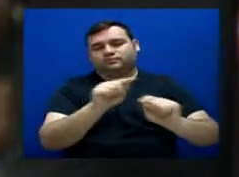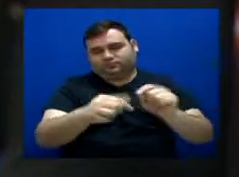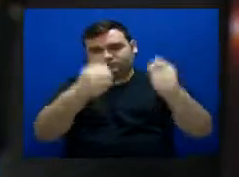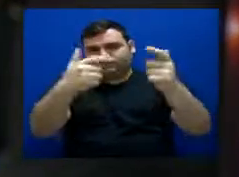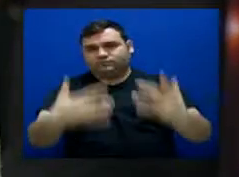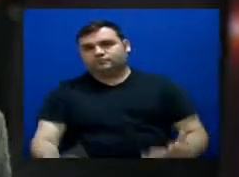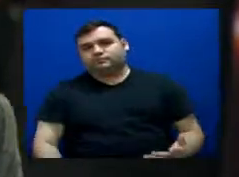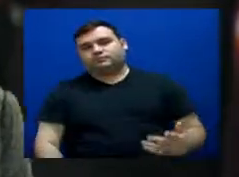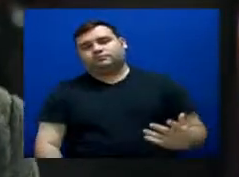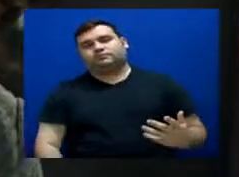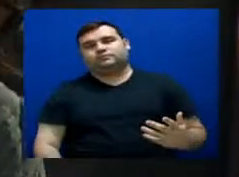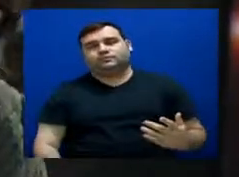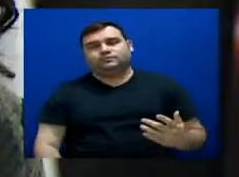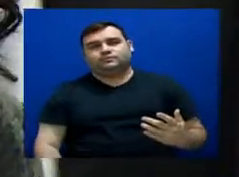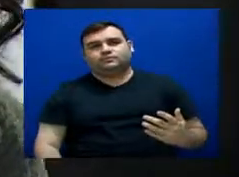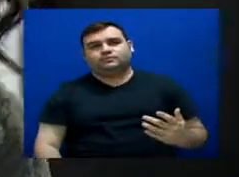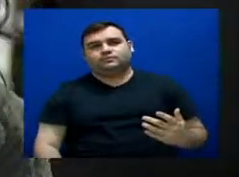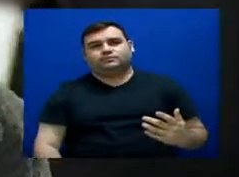sentido,